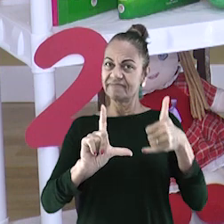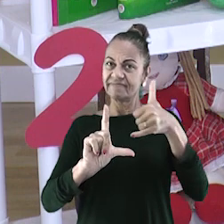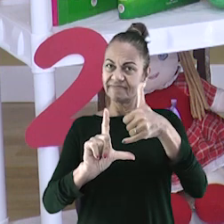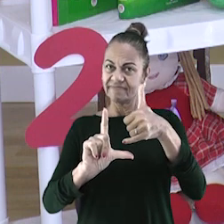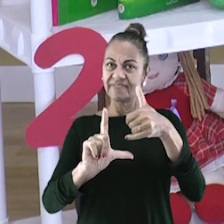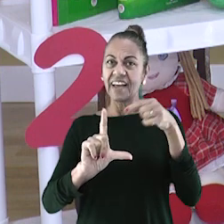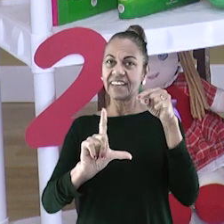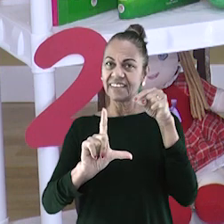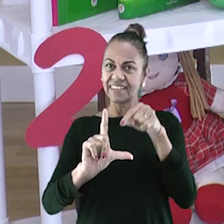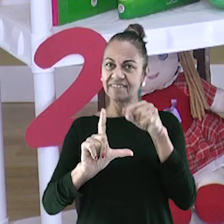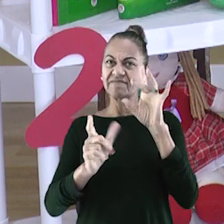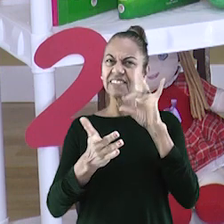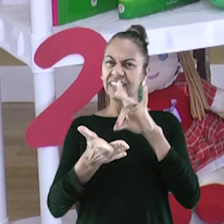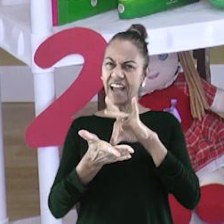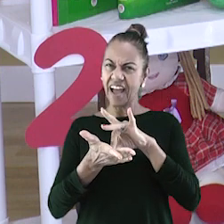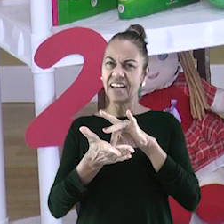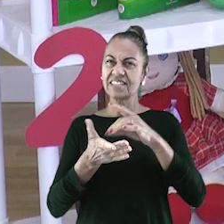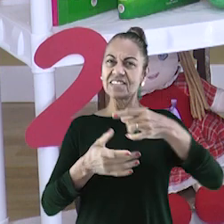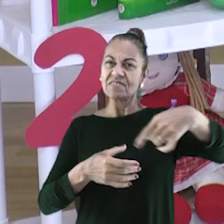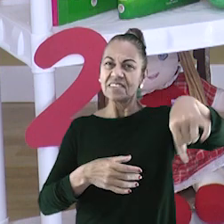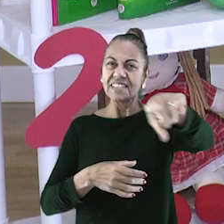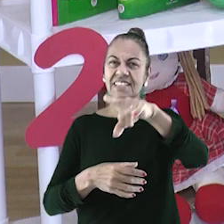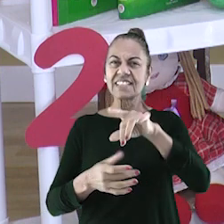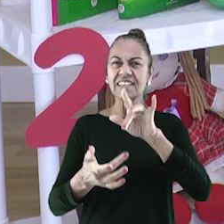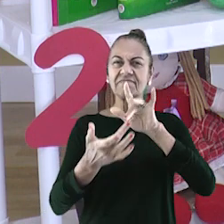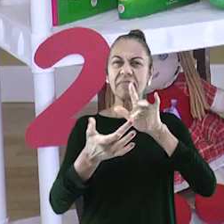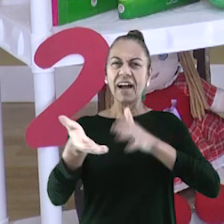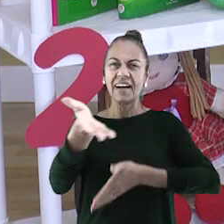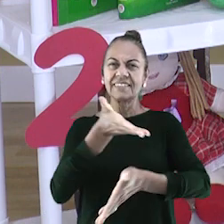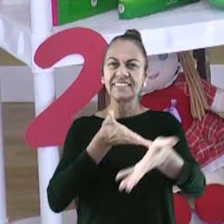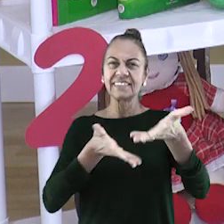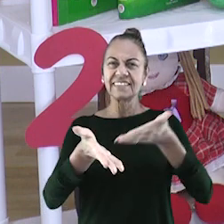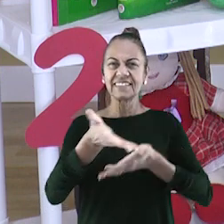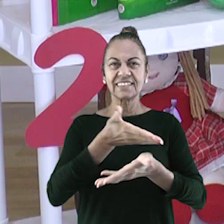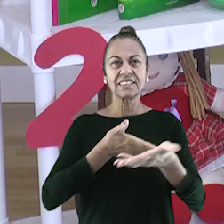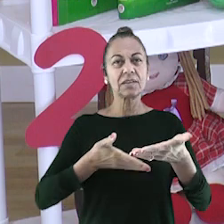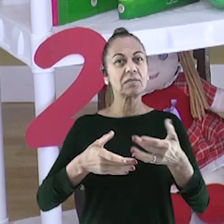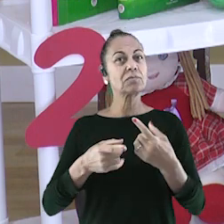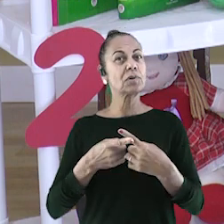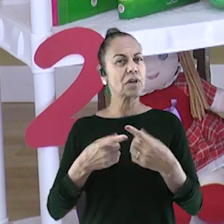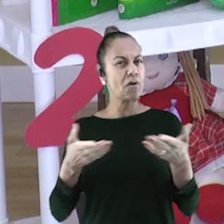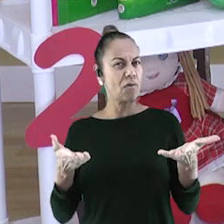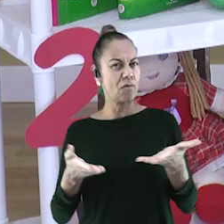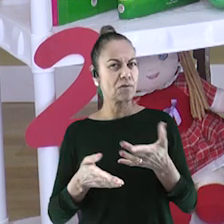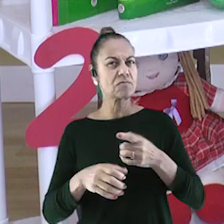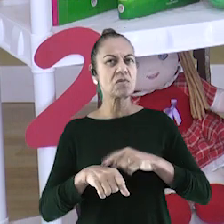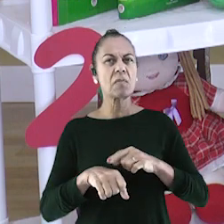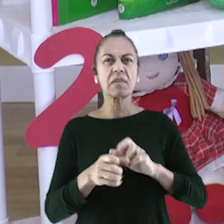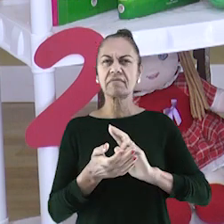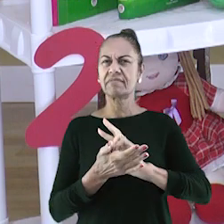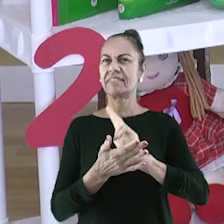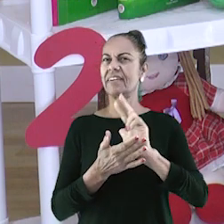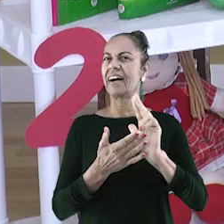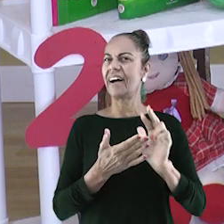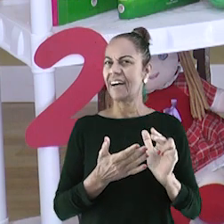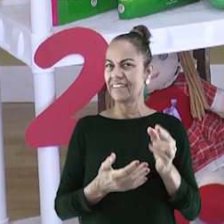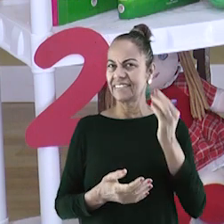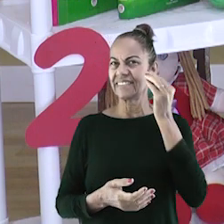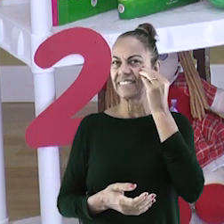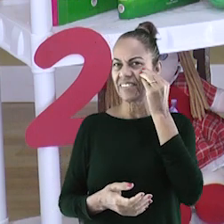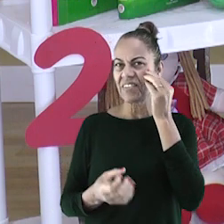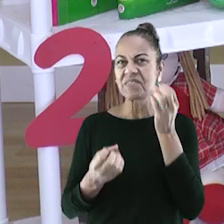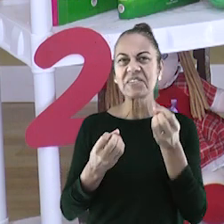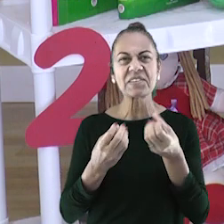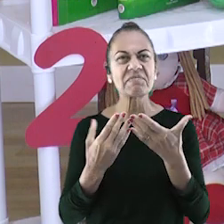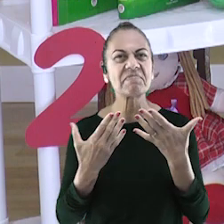apontando a câmera do seu celular para o QR Code da lista de presença. E confirma que você esteve aqui nessa nossa interação de hoje.